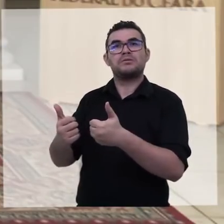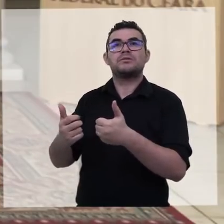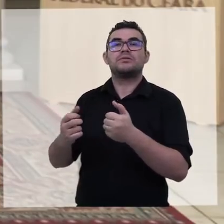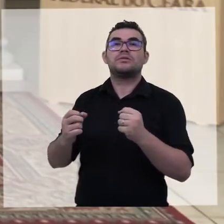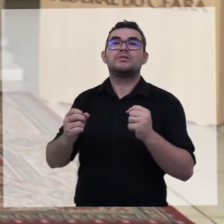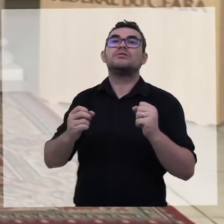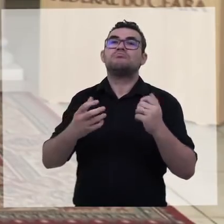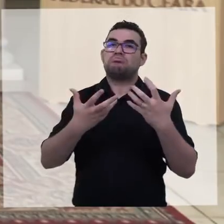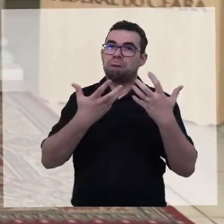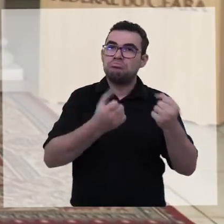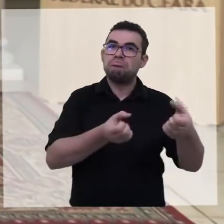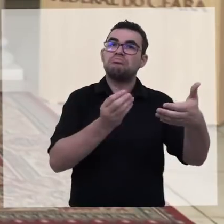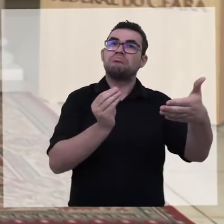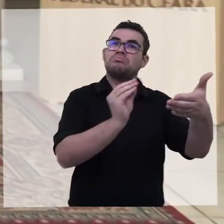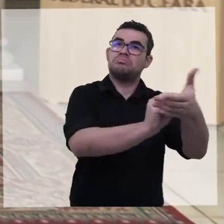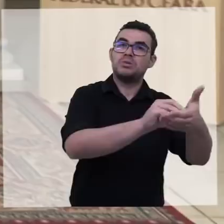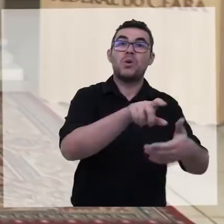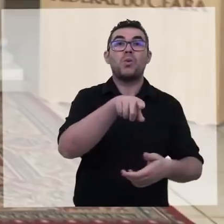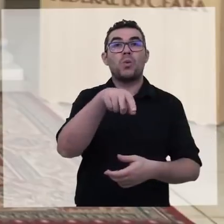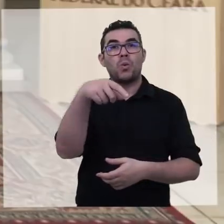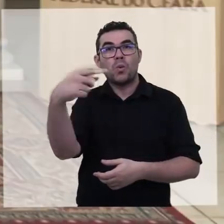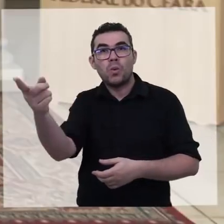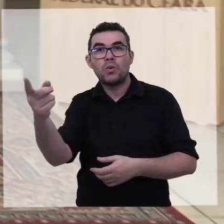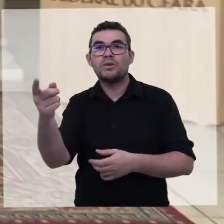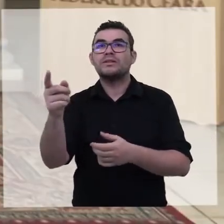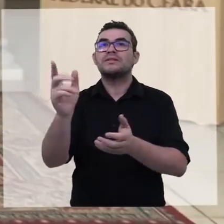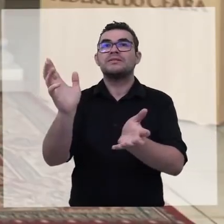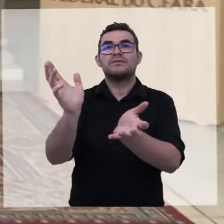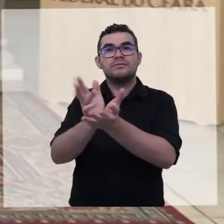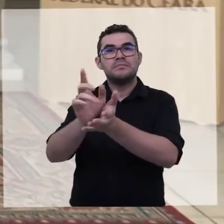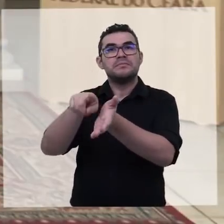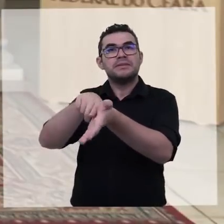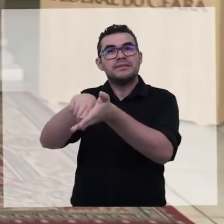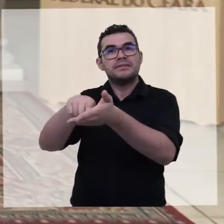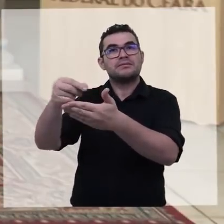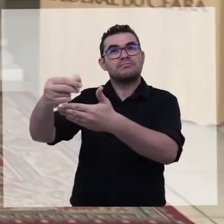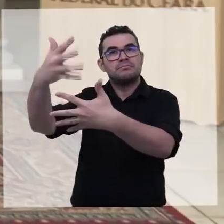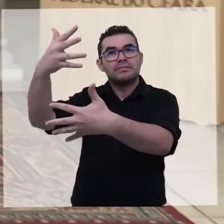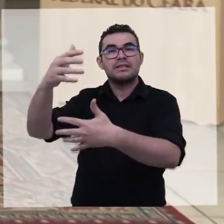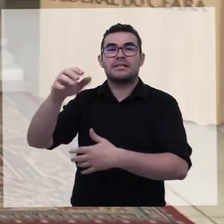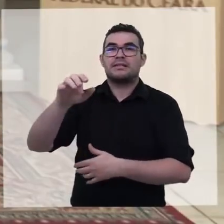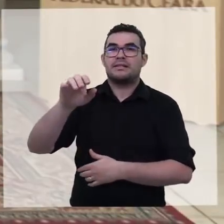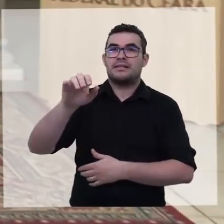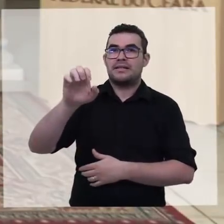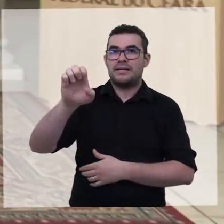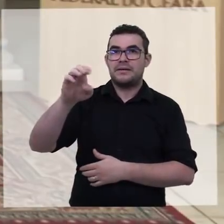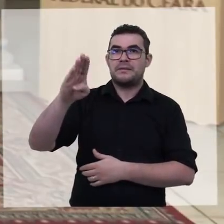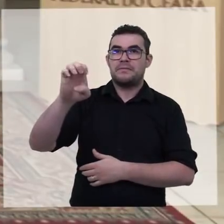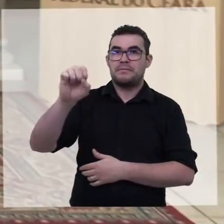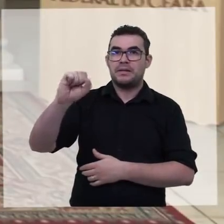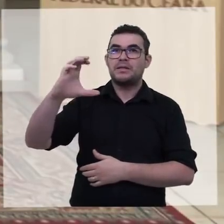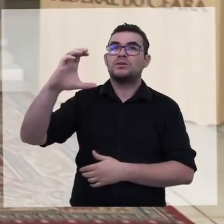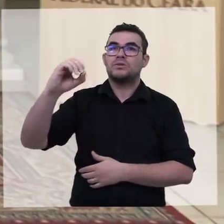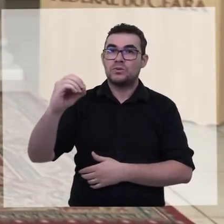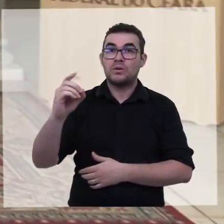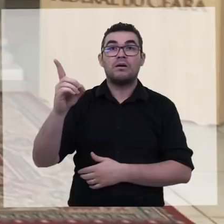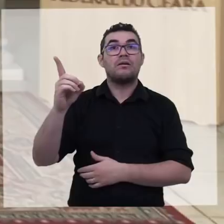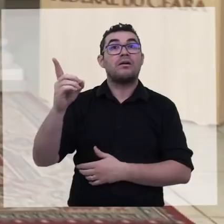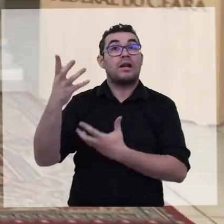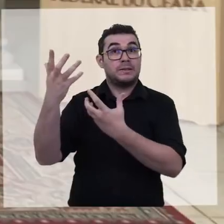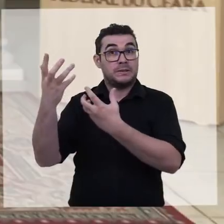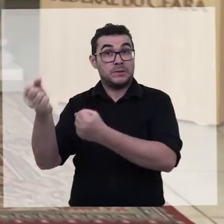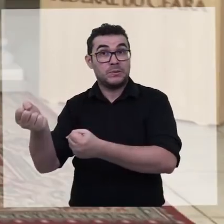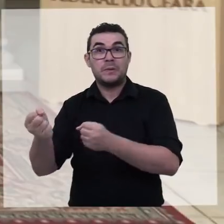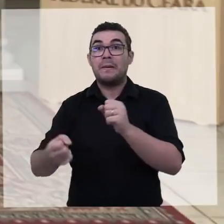veio solicitar para ela ir para a base da EBESCO. E eu mandando para o ISE, e o ISE nada de responder. Aí ela já estava